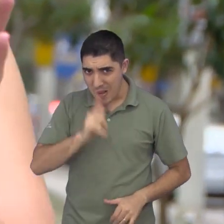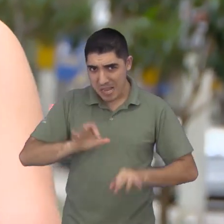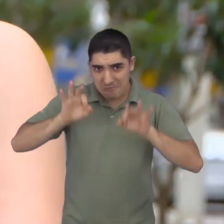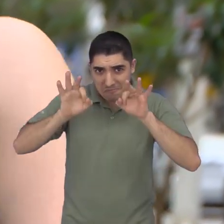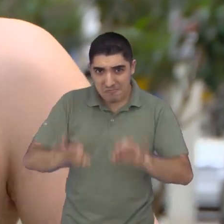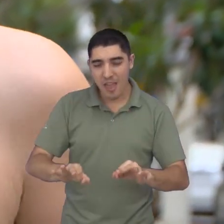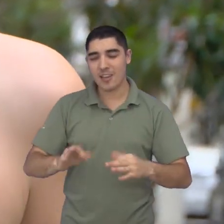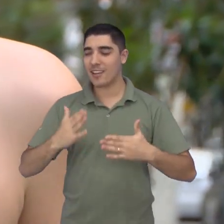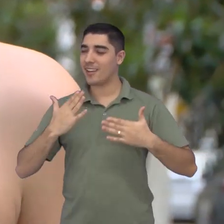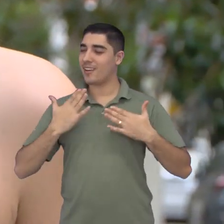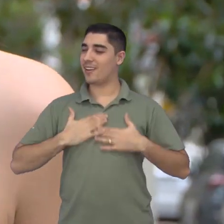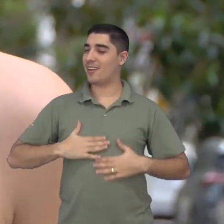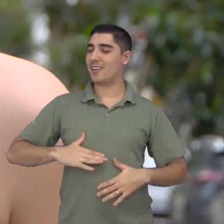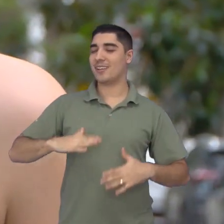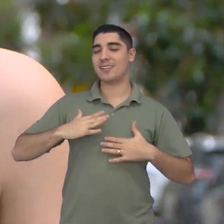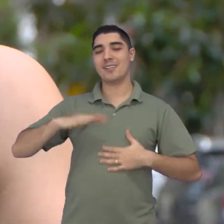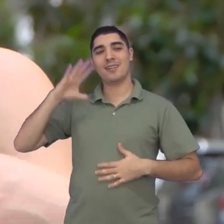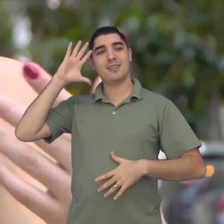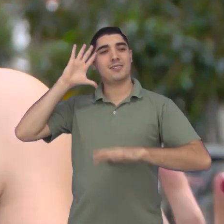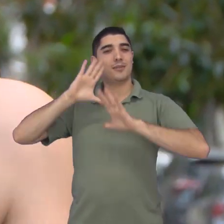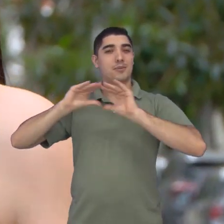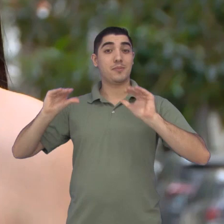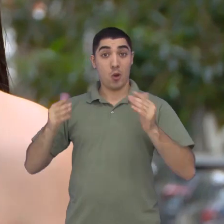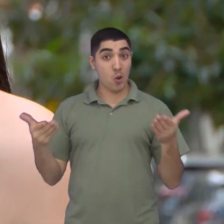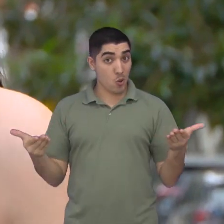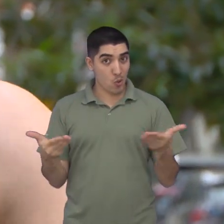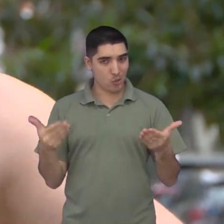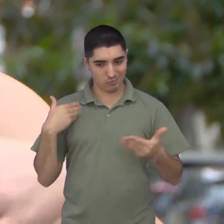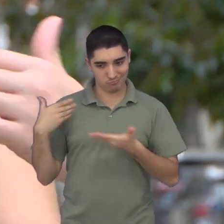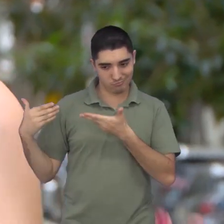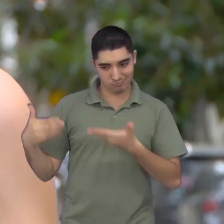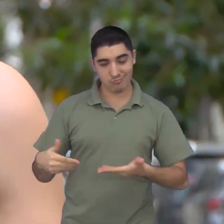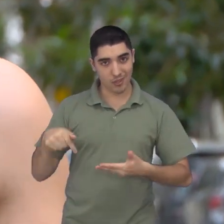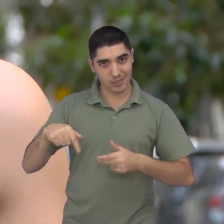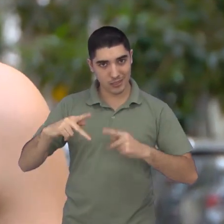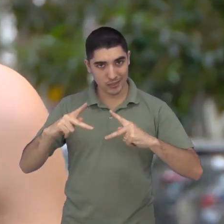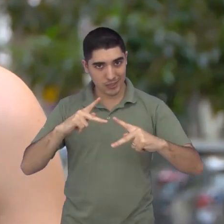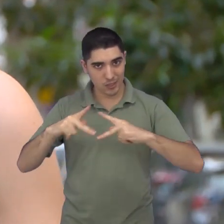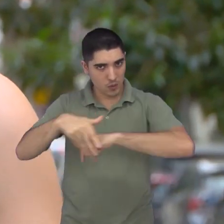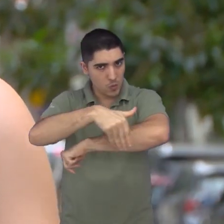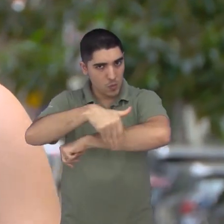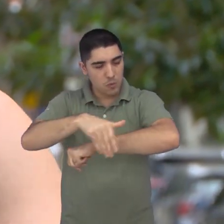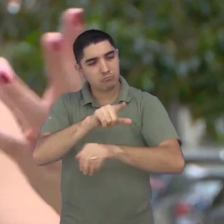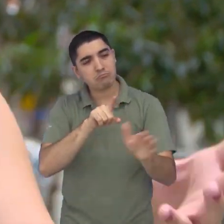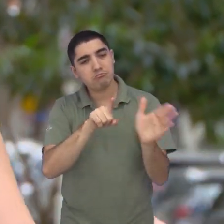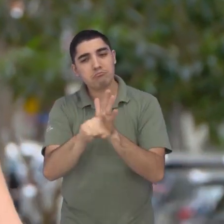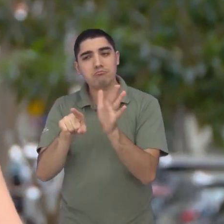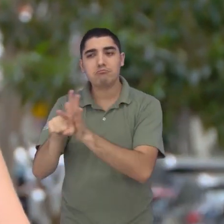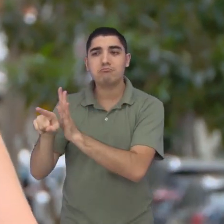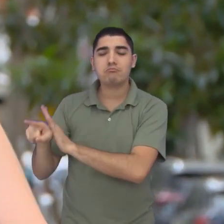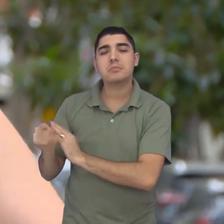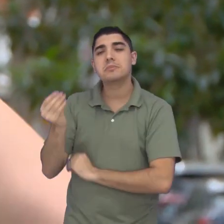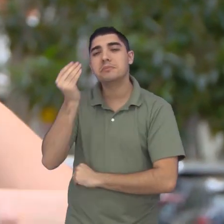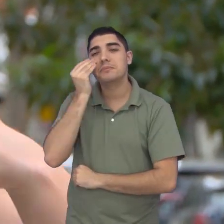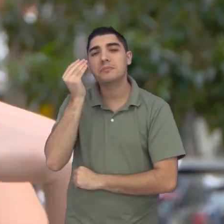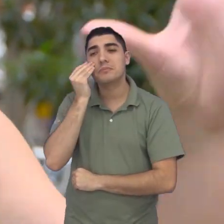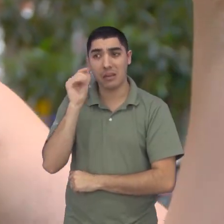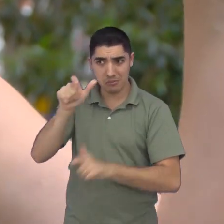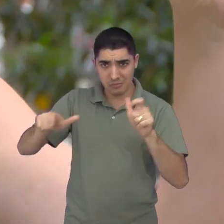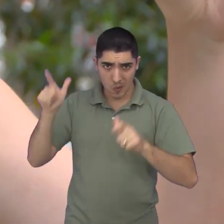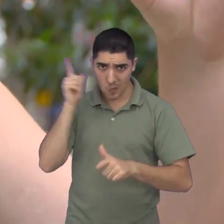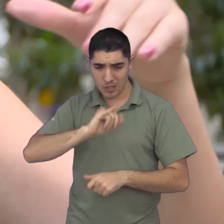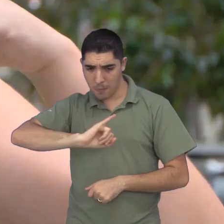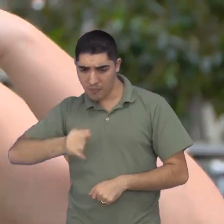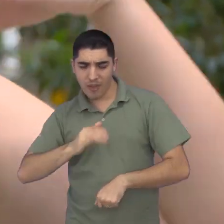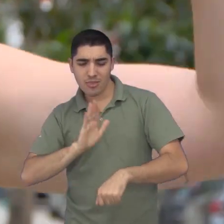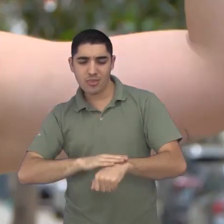relaxar? Hoje eu estou nas ruas da região oeste da cidade e eu quero saber se as pessoas têm conseguido tirar um tempinho para